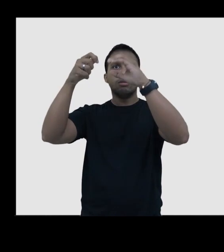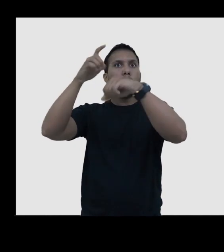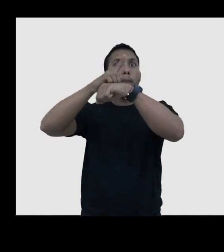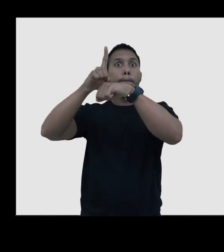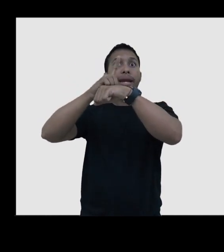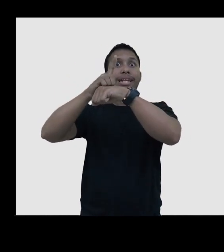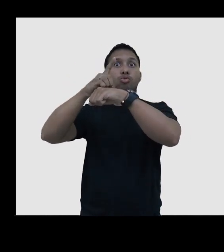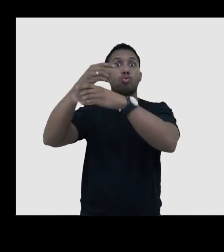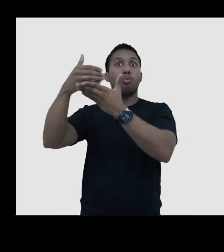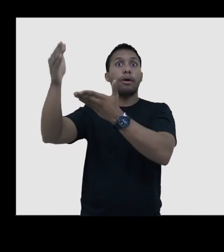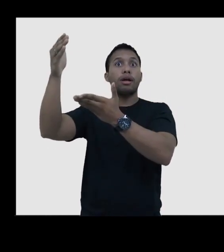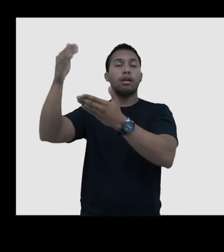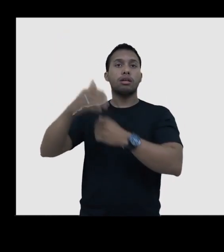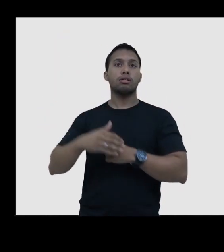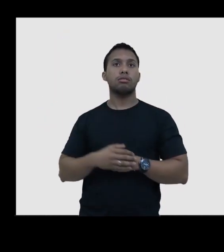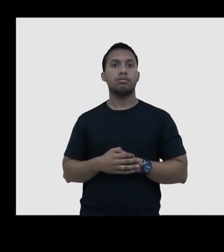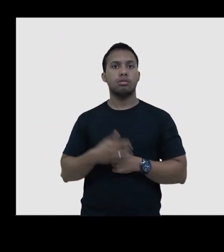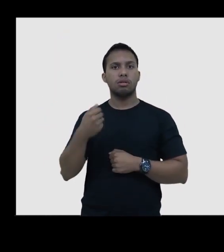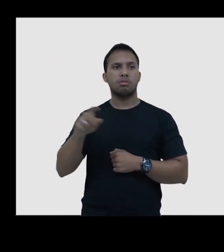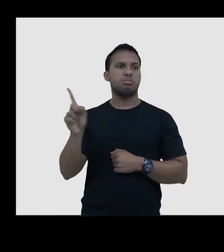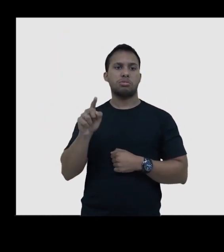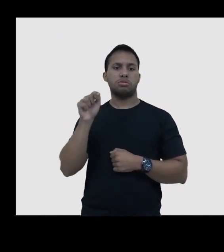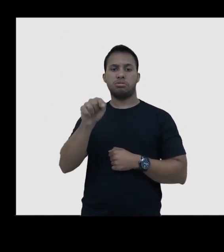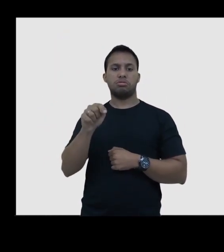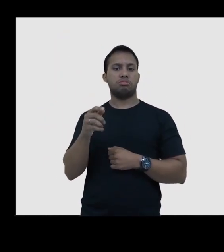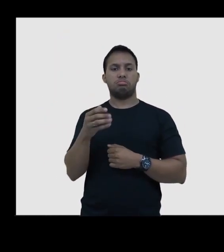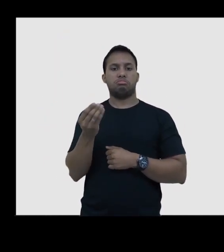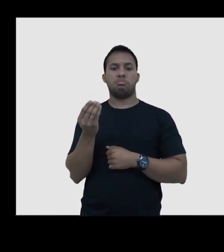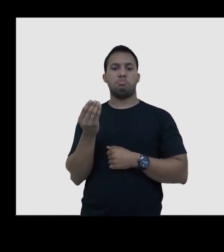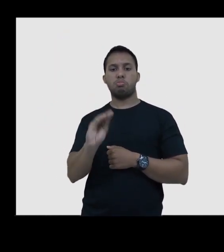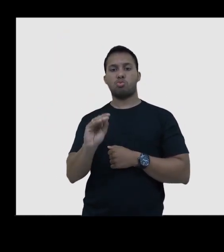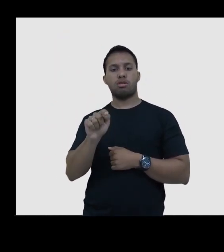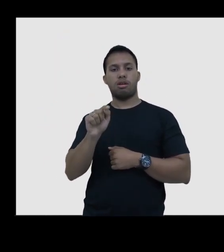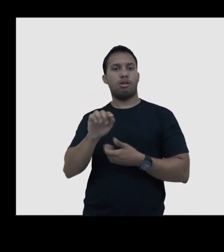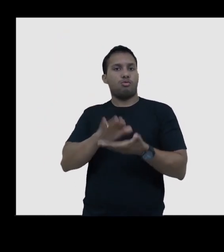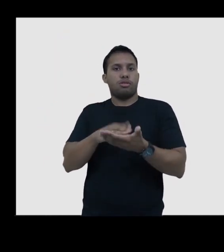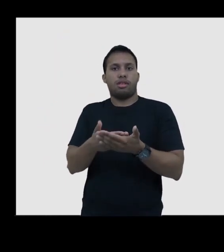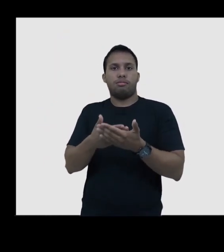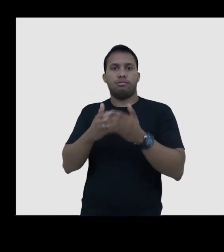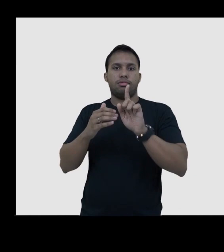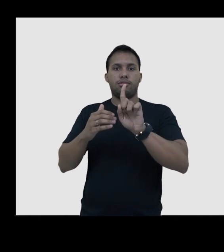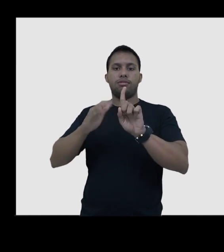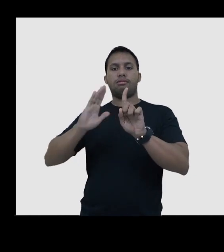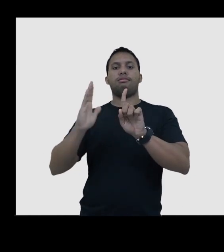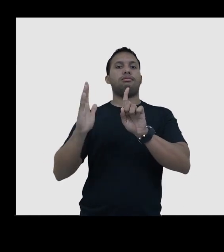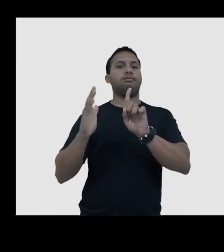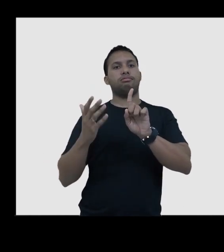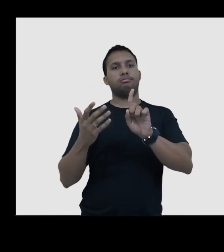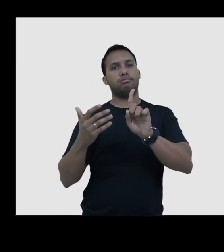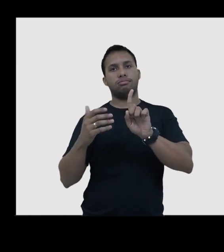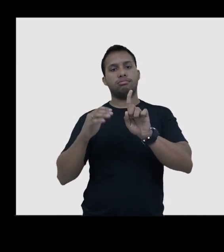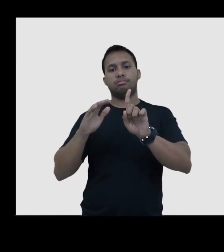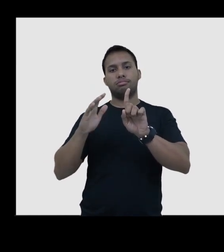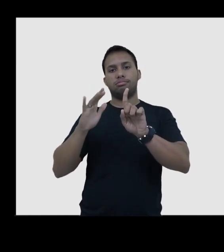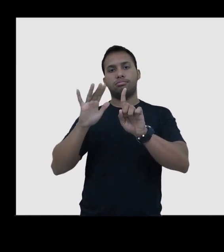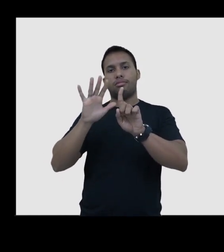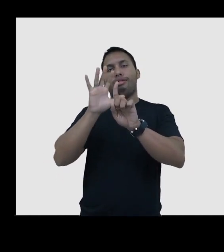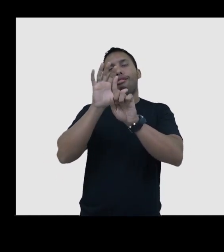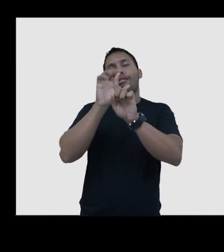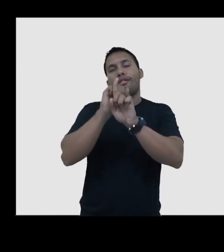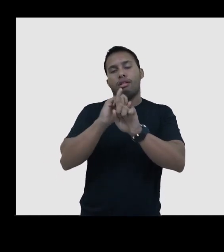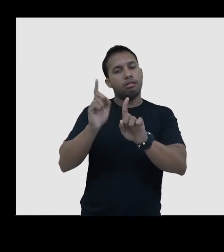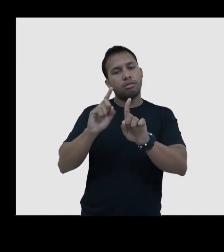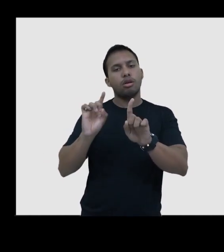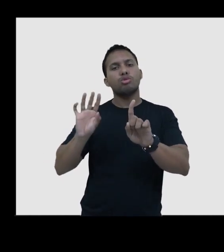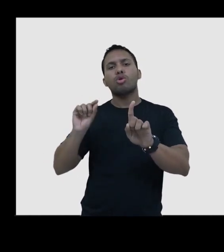com o fundo preto, né? A gente não precisa colocar o efeito preto aqui sobre o intérprete, o Deep to Black. A gente põe